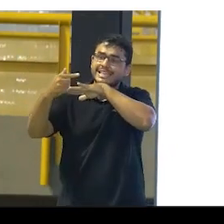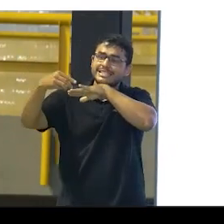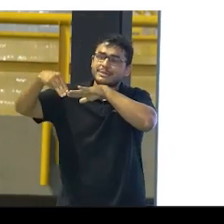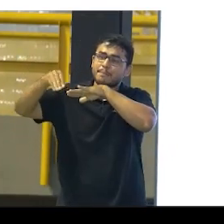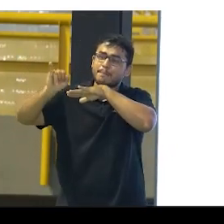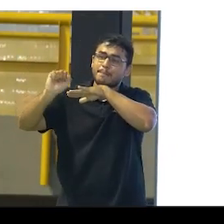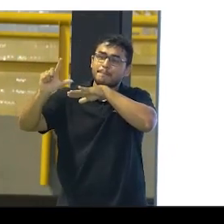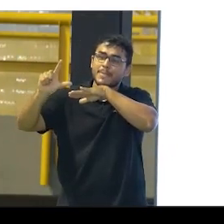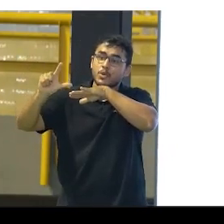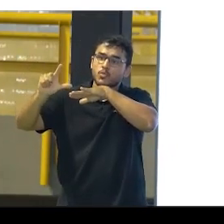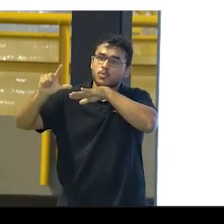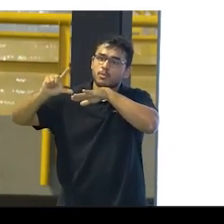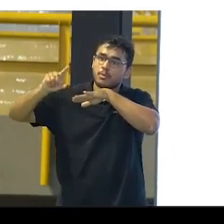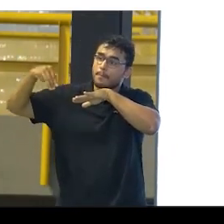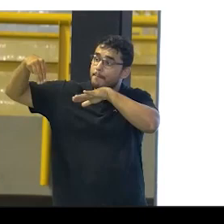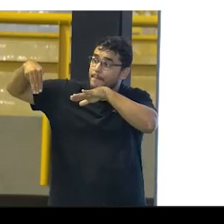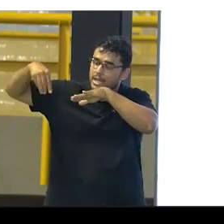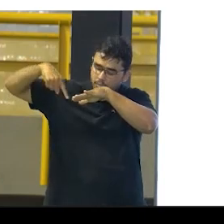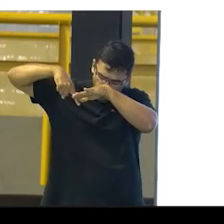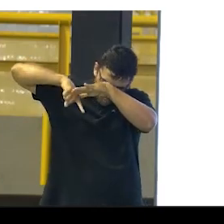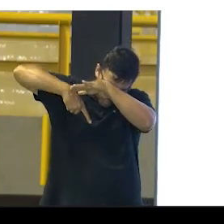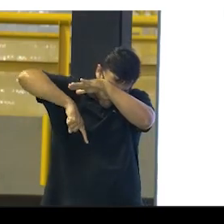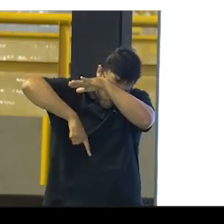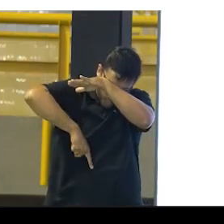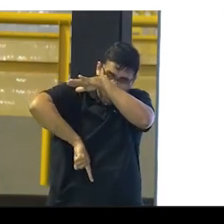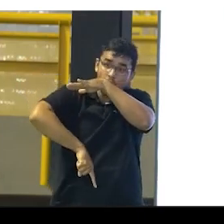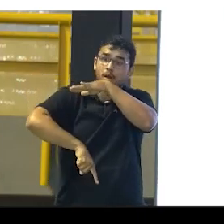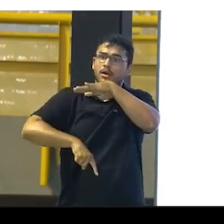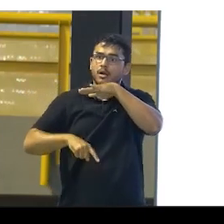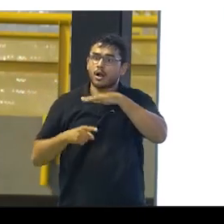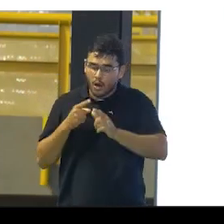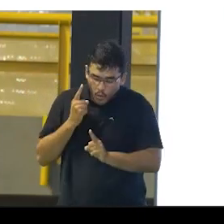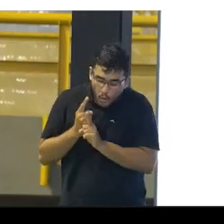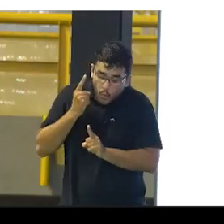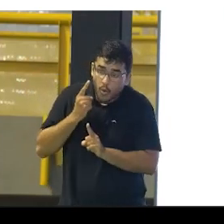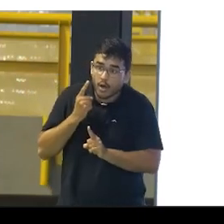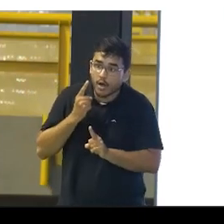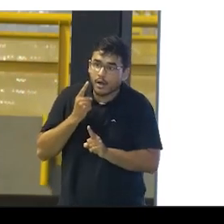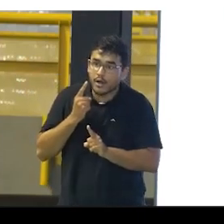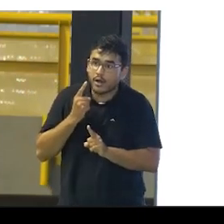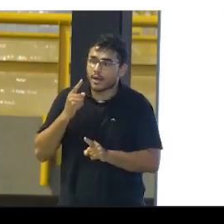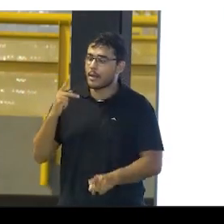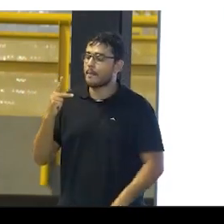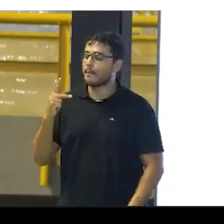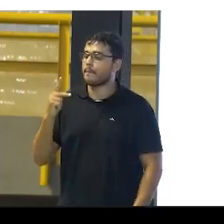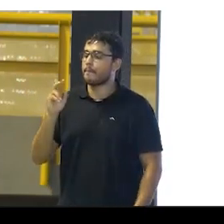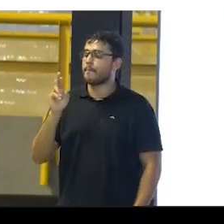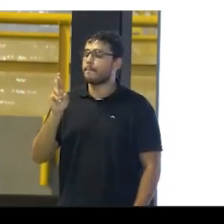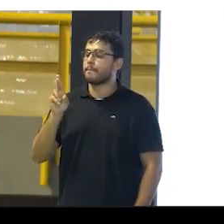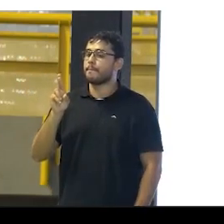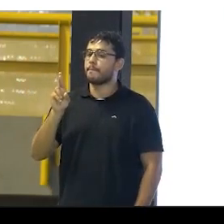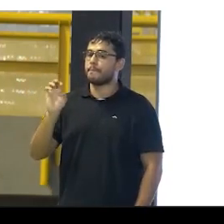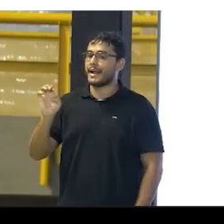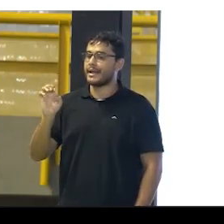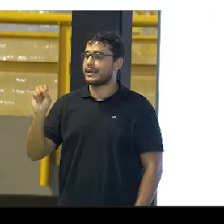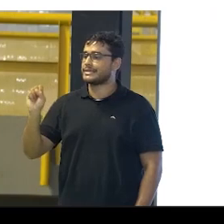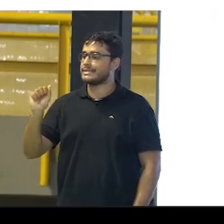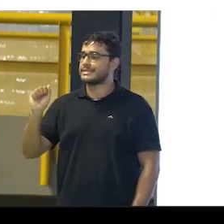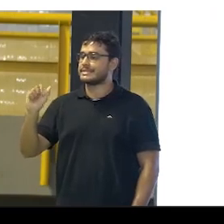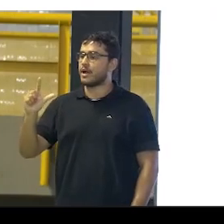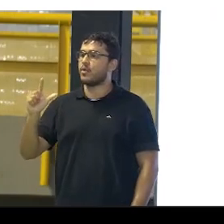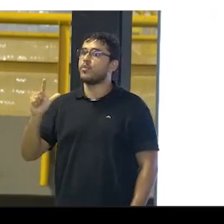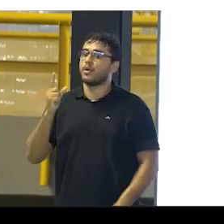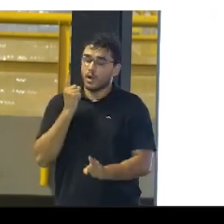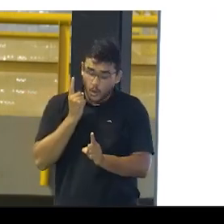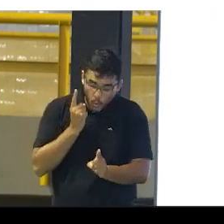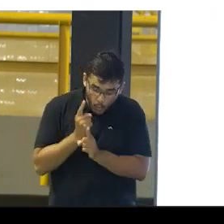descobrimos petróleo no pré-sal, muita gente dizia, agora é a nossa hora. Agora